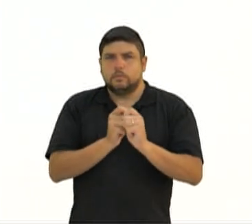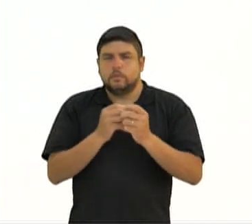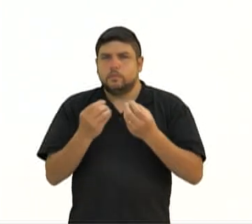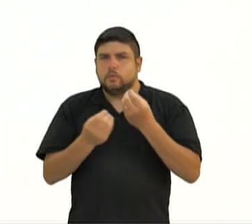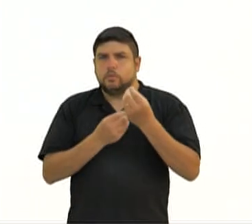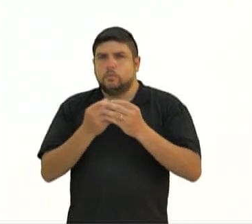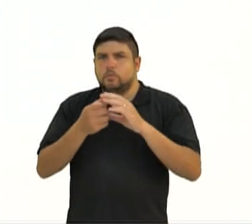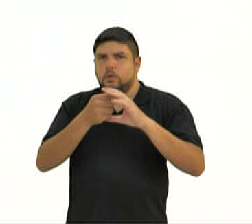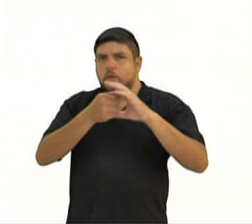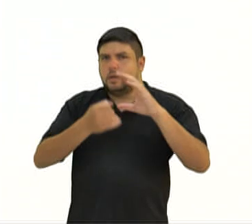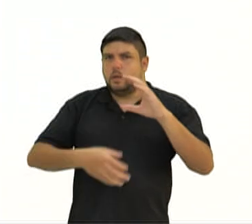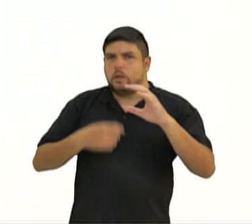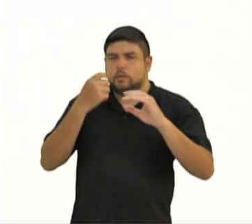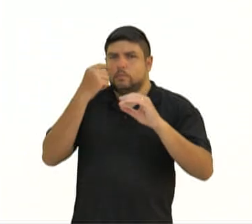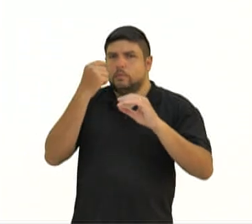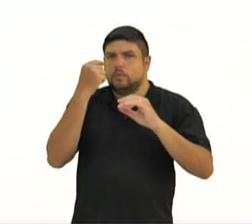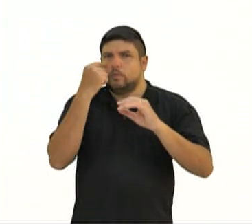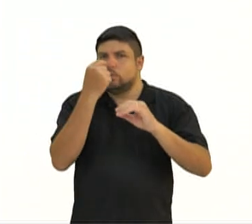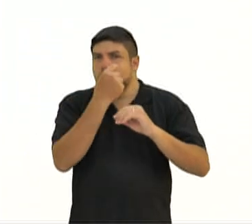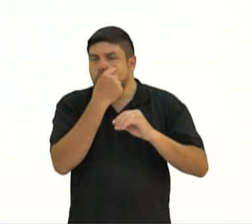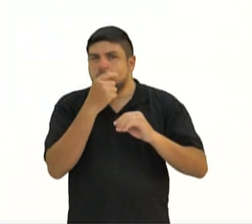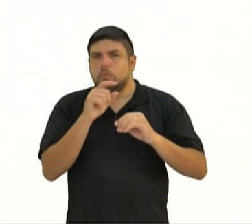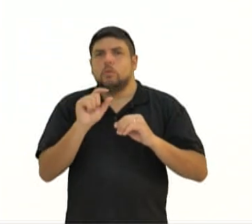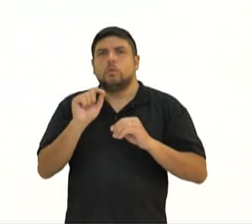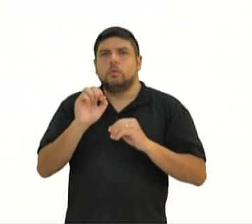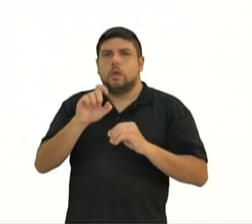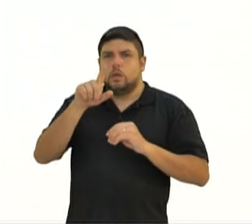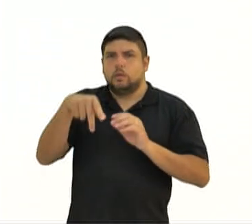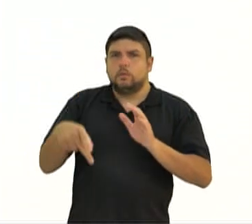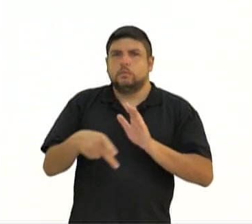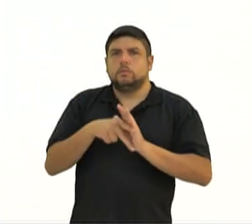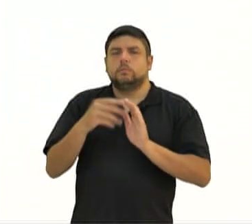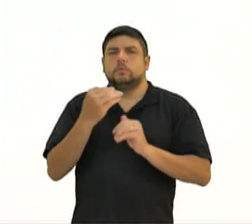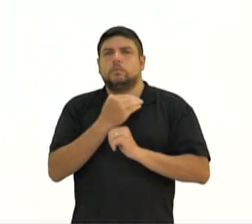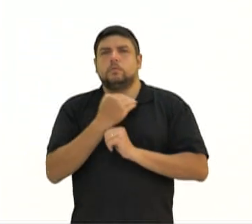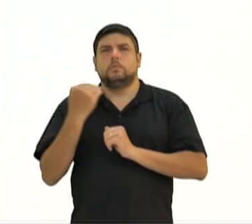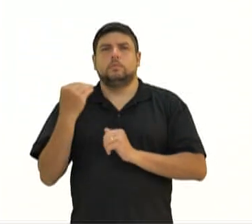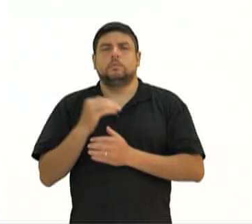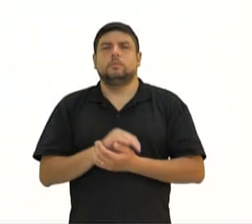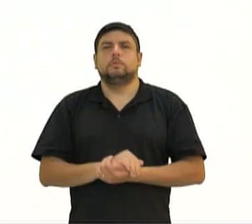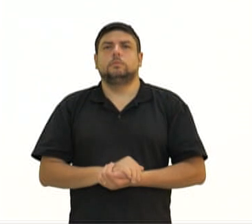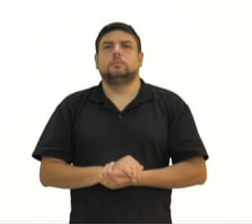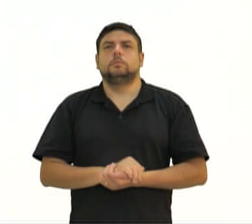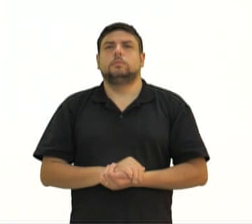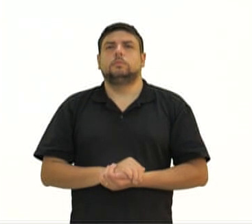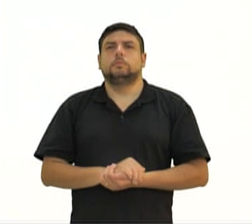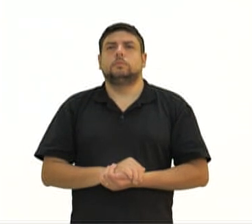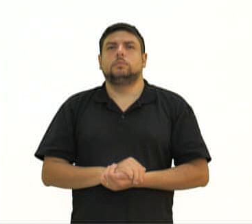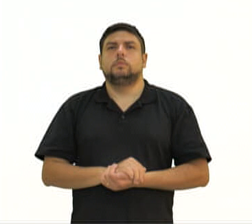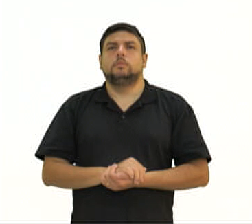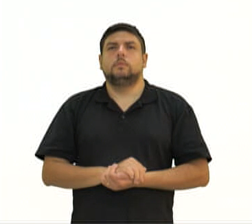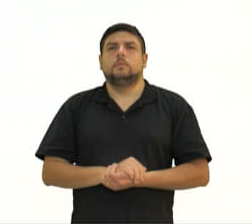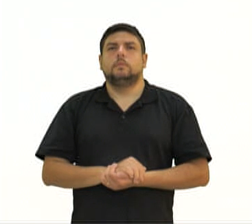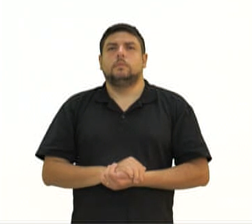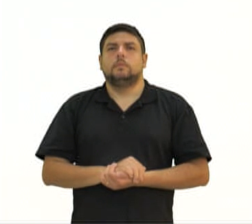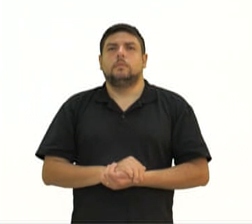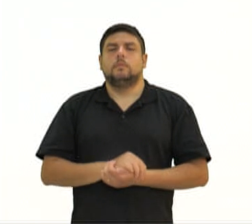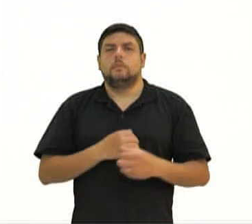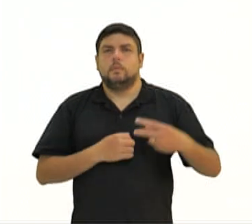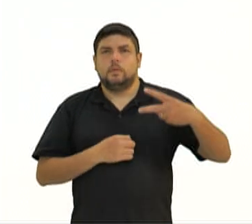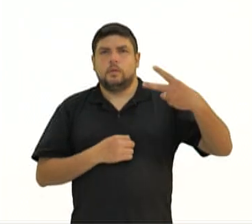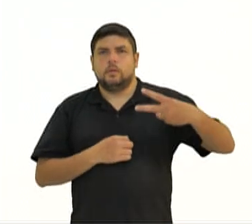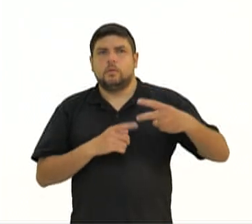dos olhos, né? Isso aqui é uma arte funerária utilizada. A outra é